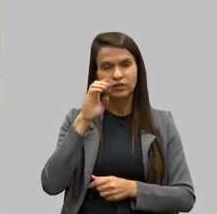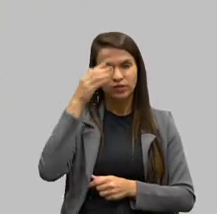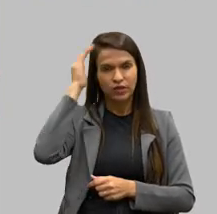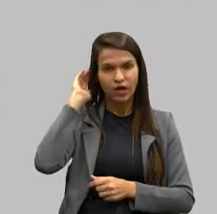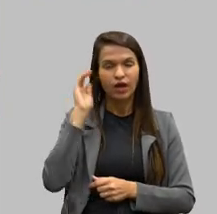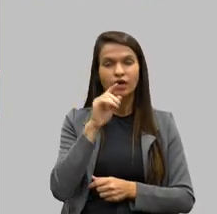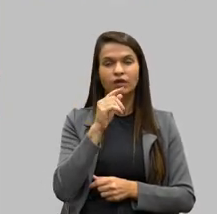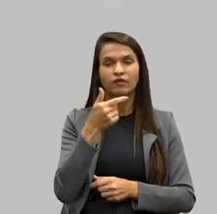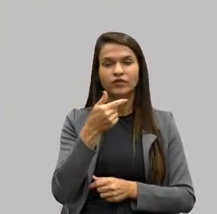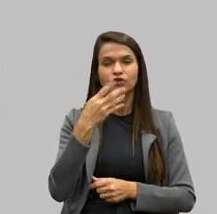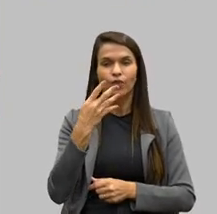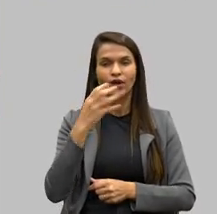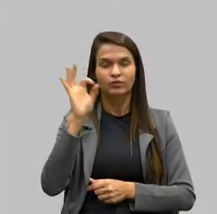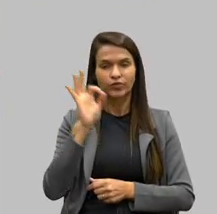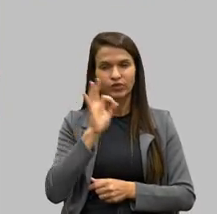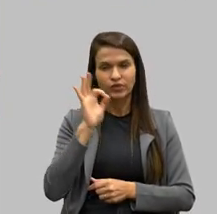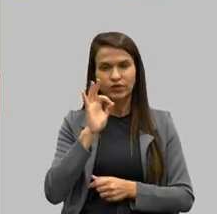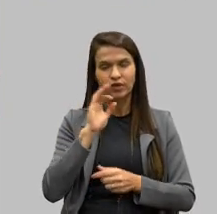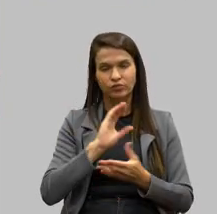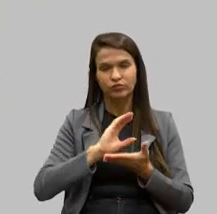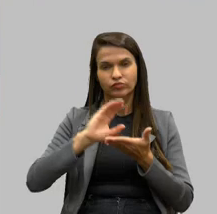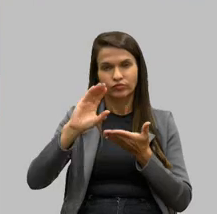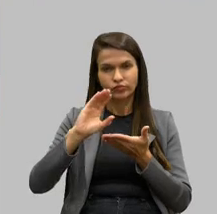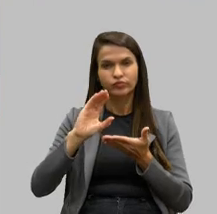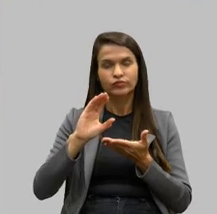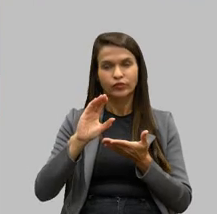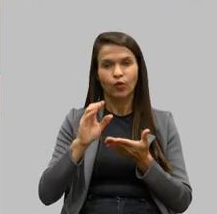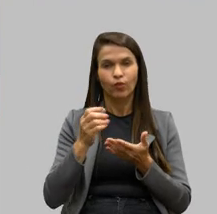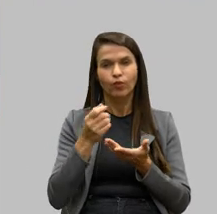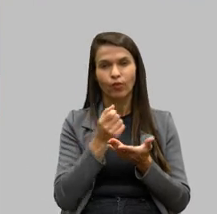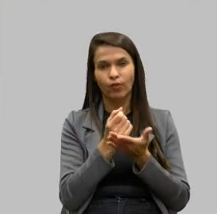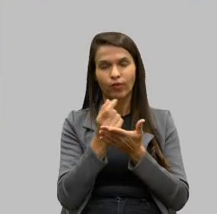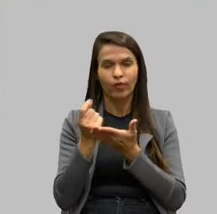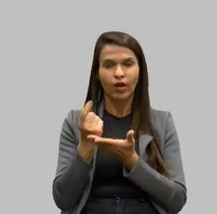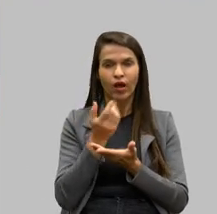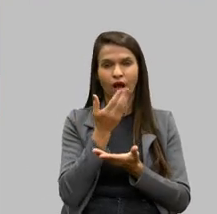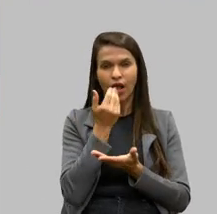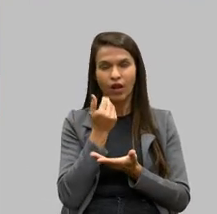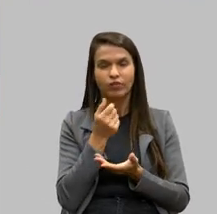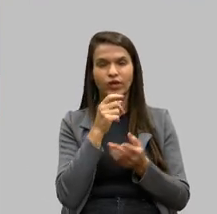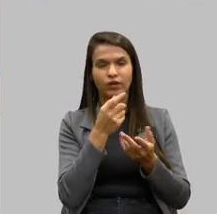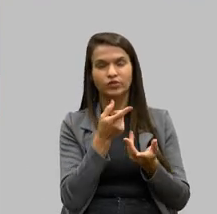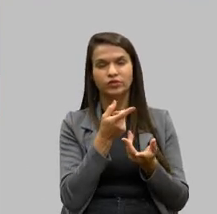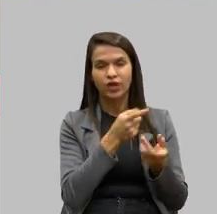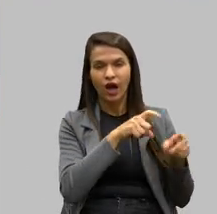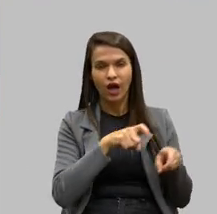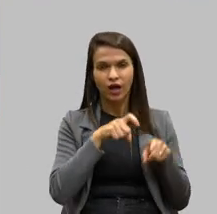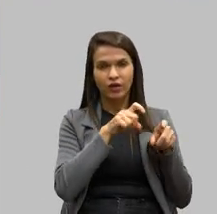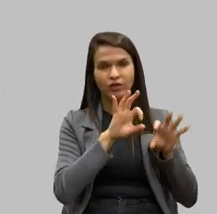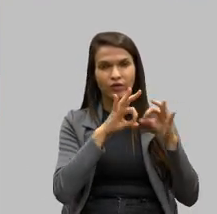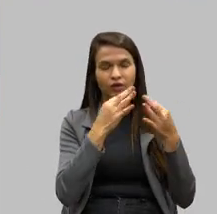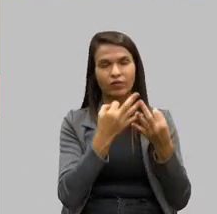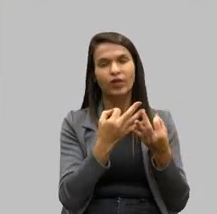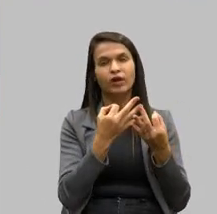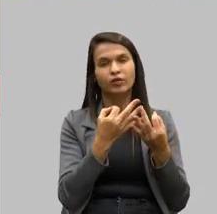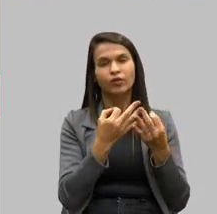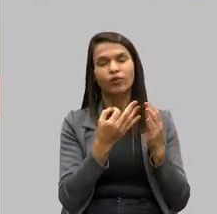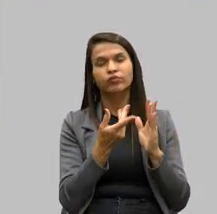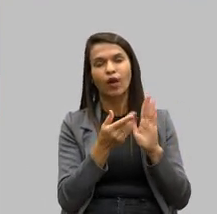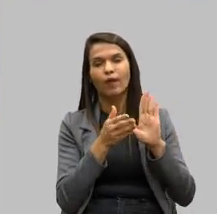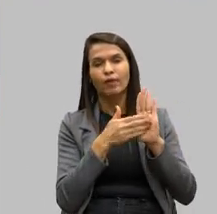repassado pelo FNDE na aquisição de alimentos oriundos da agricultura familiar, enquanto a recomendação é de, no mínimo,